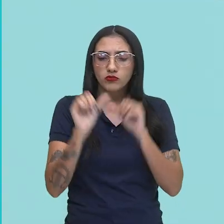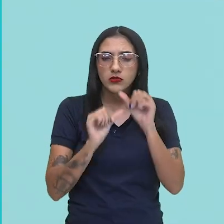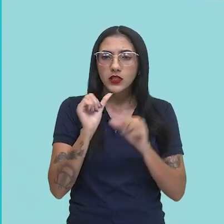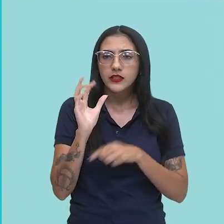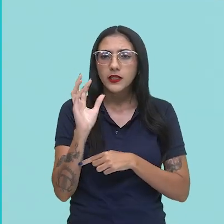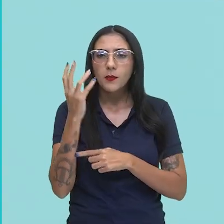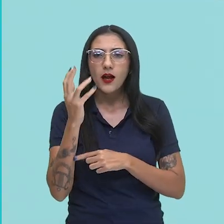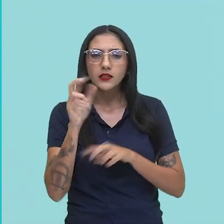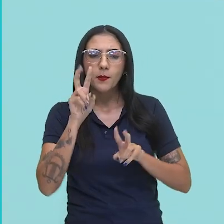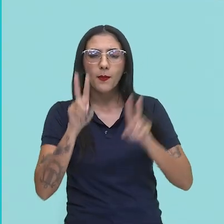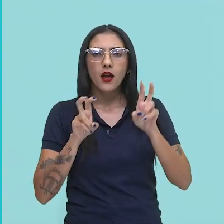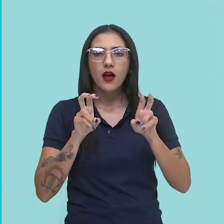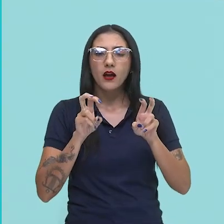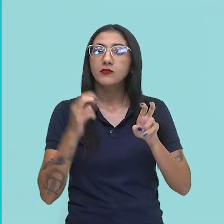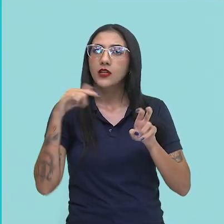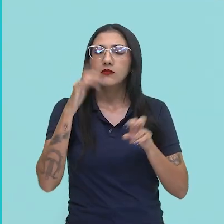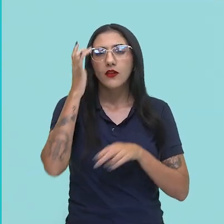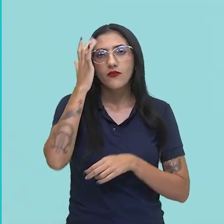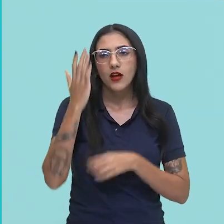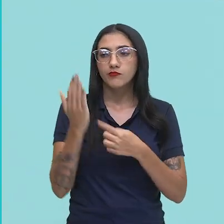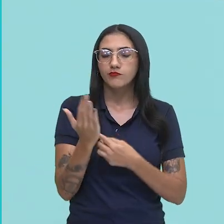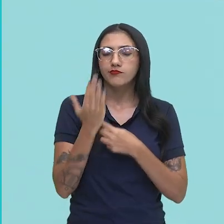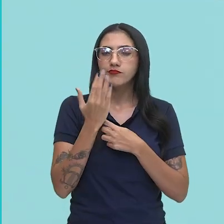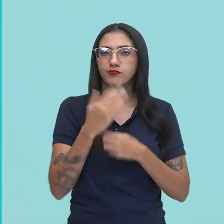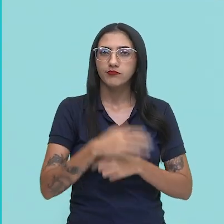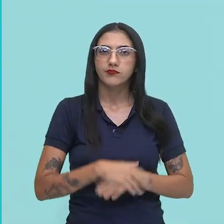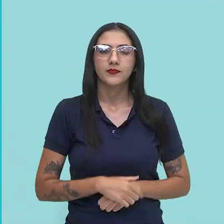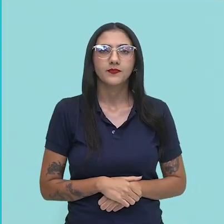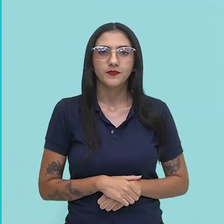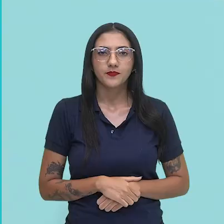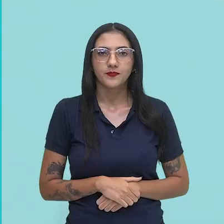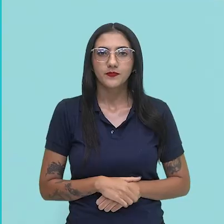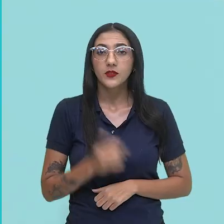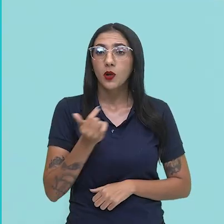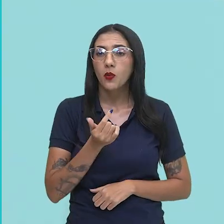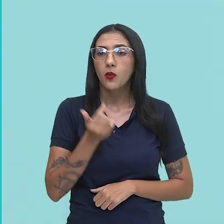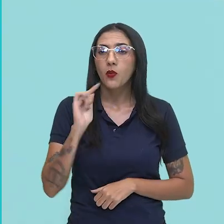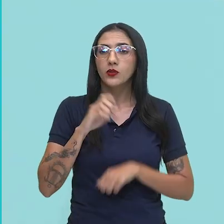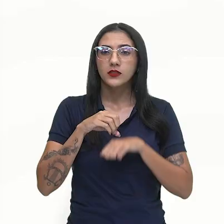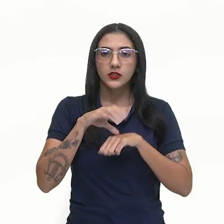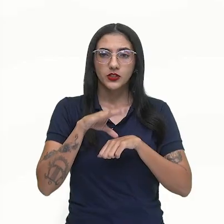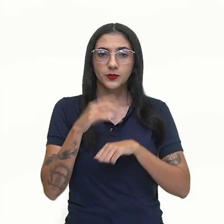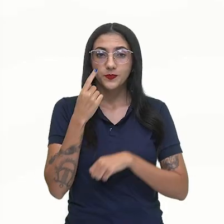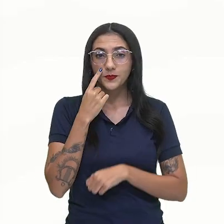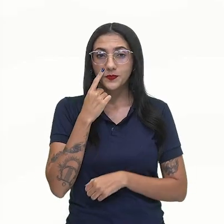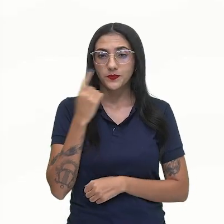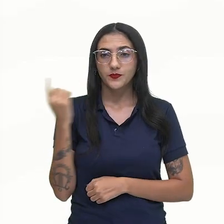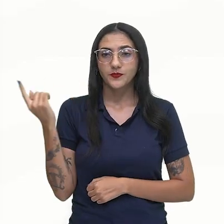e vai facilitar a sua pesquisa, tá bom? Outra dica importante, olha só.